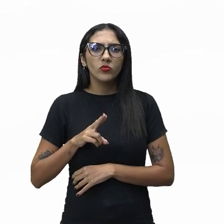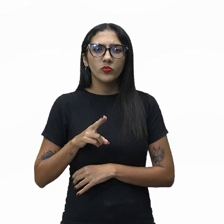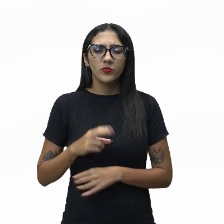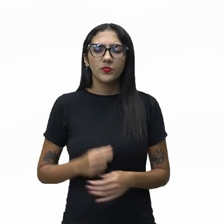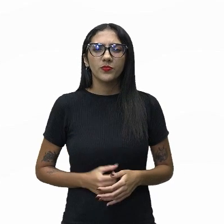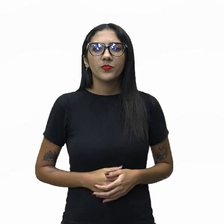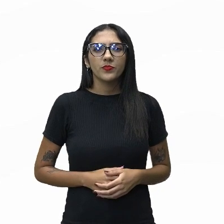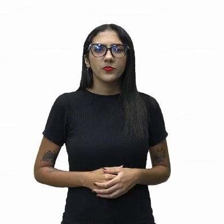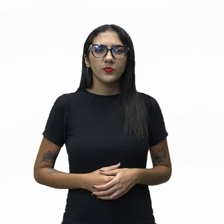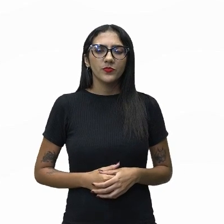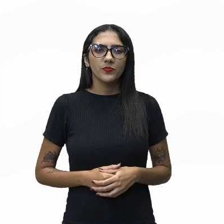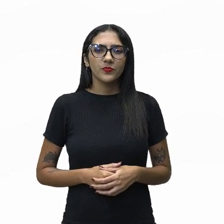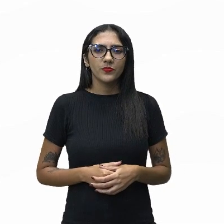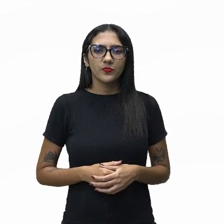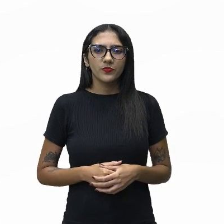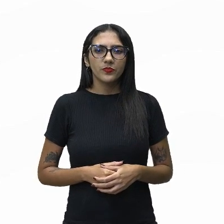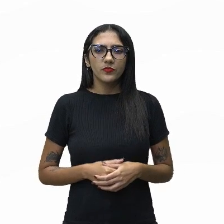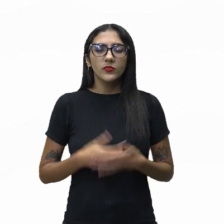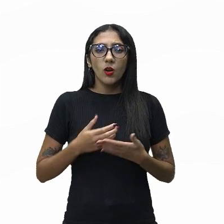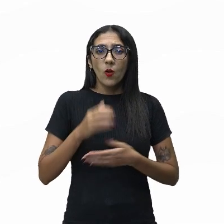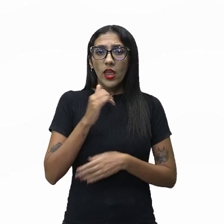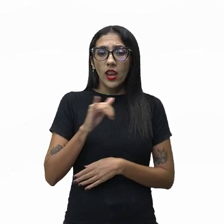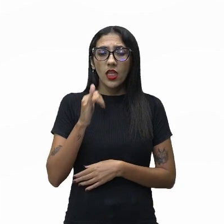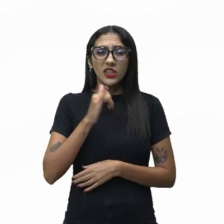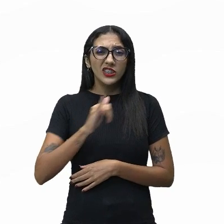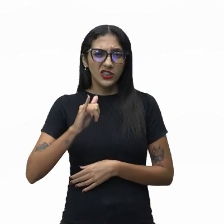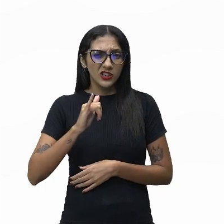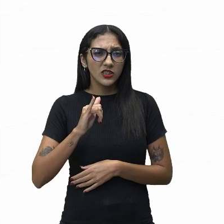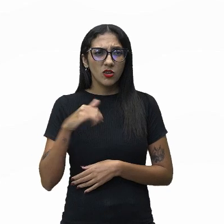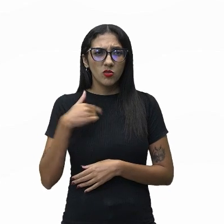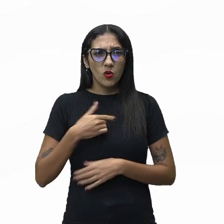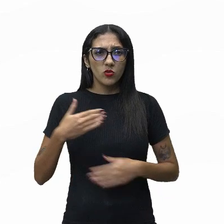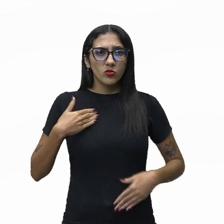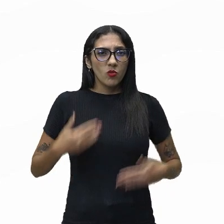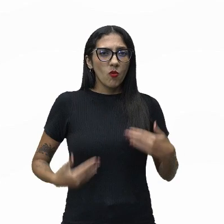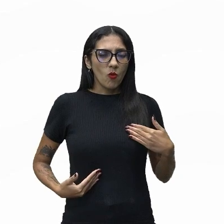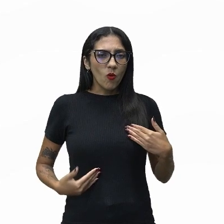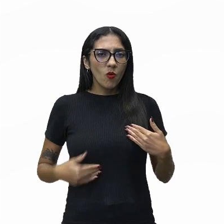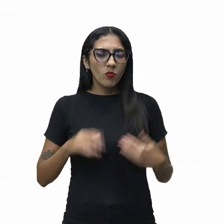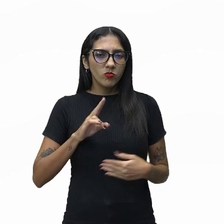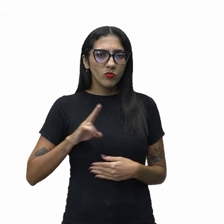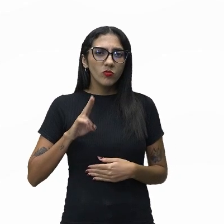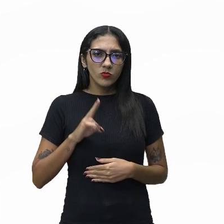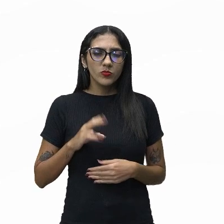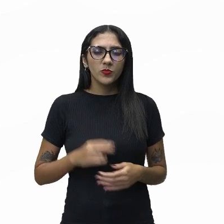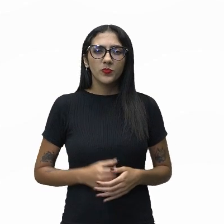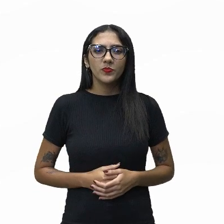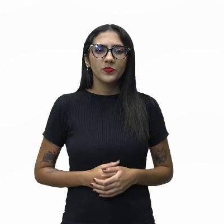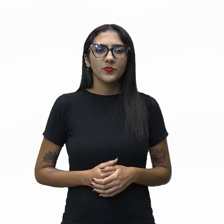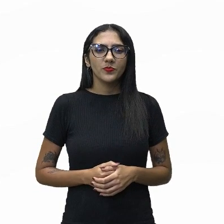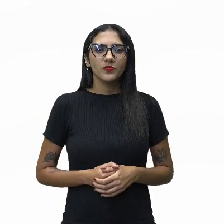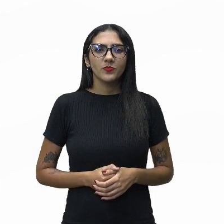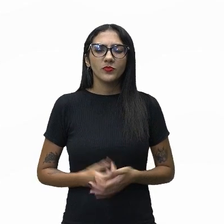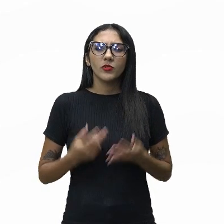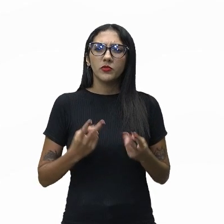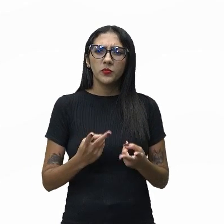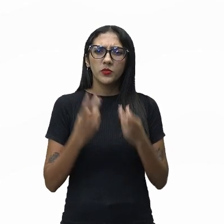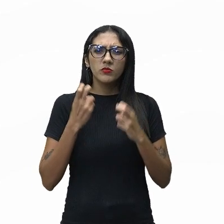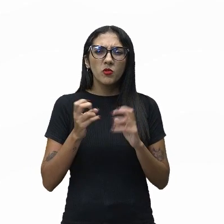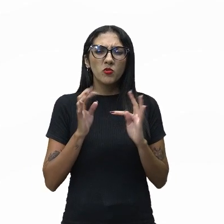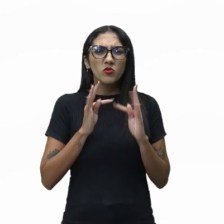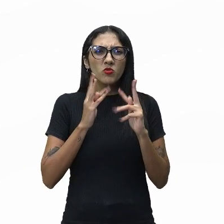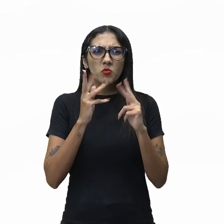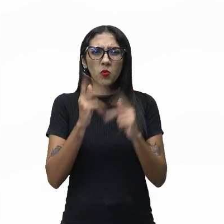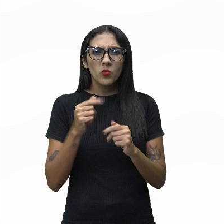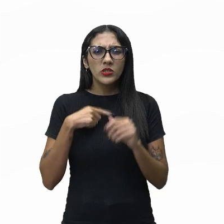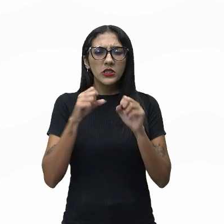nosso corpo. Ou seja, energia que mantém o nosso organismo funcionando. Então, você observou aí que todos esses sistemas